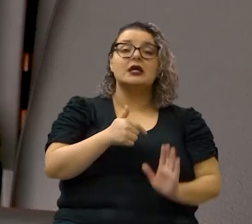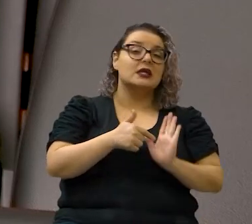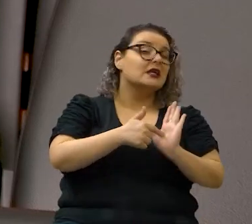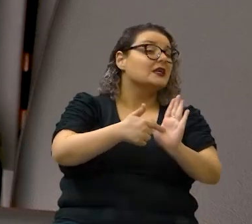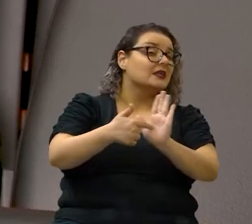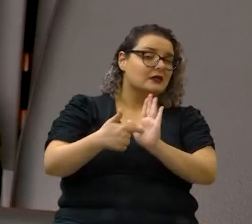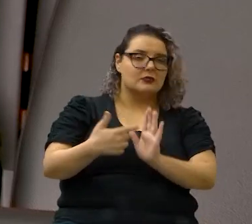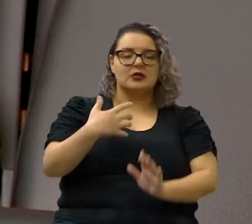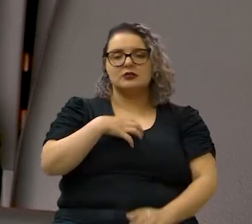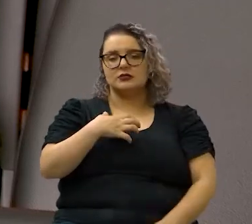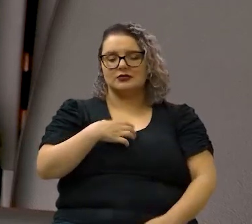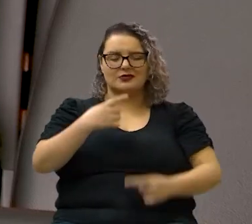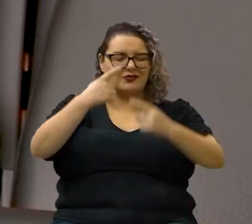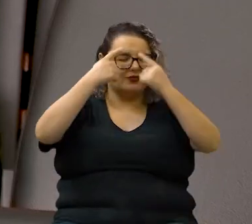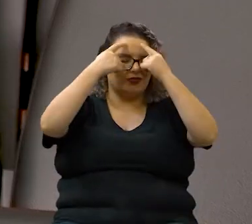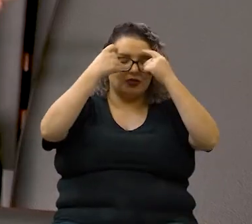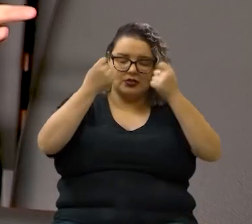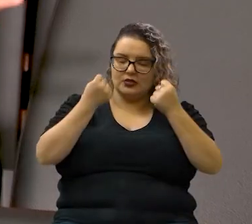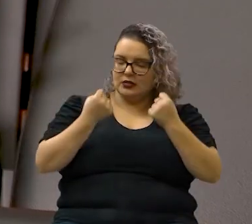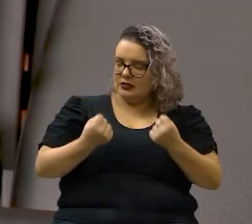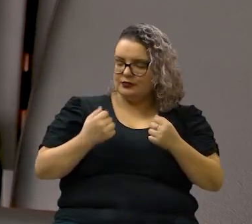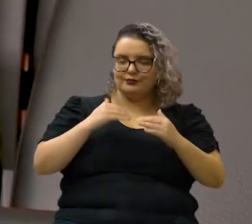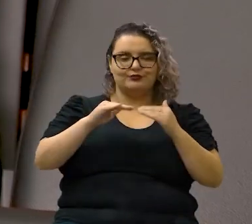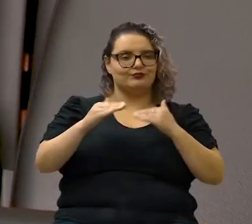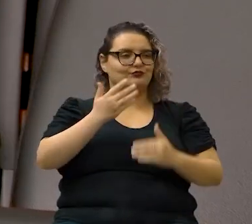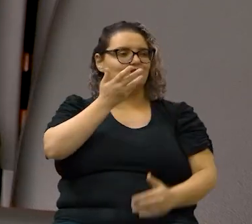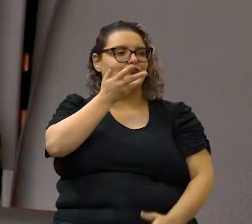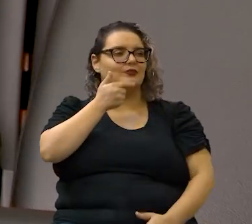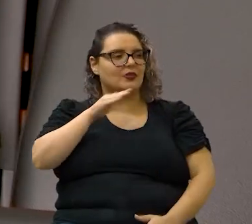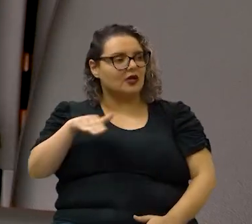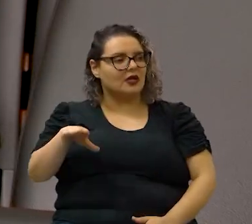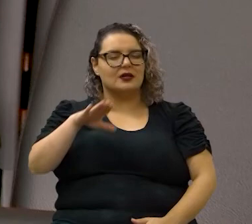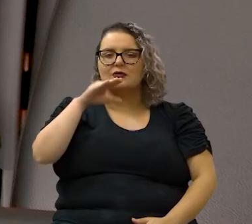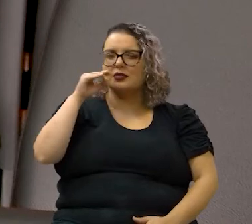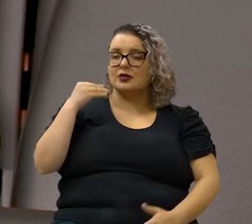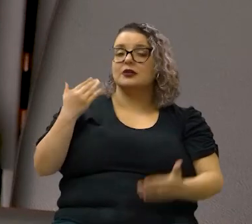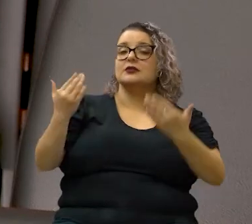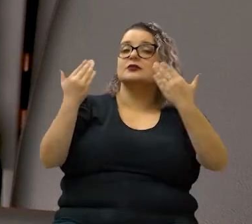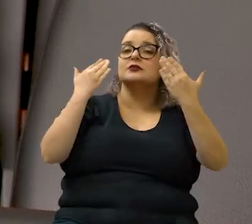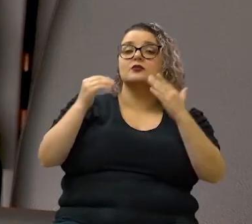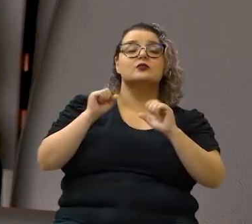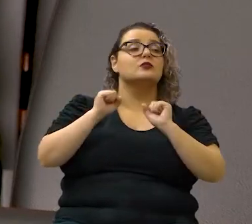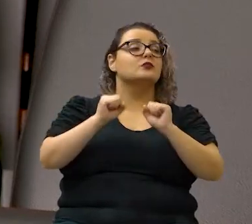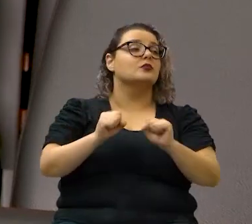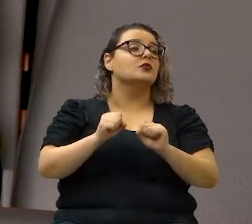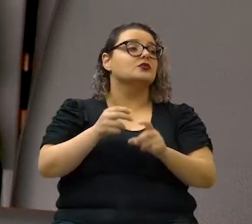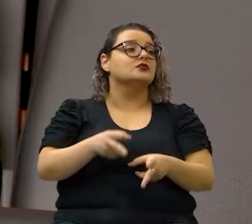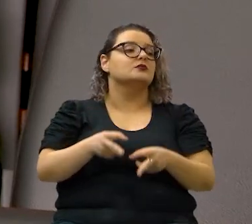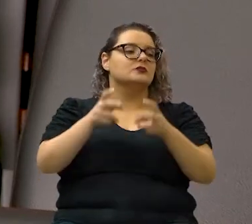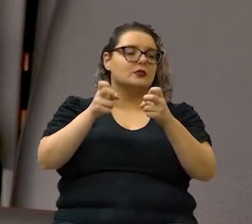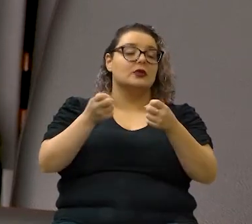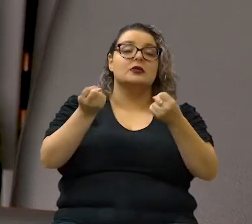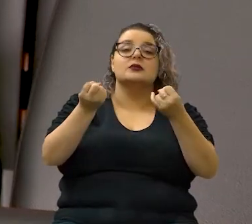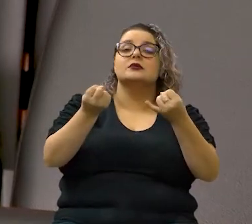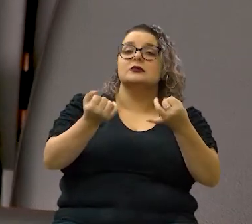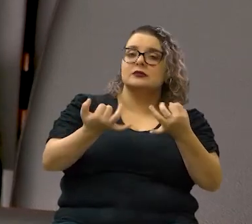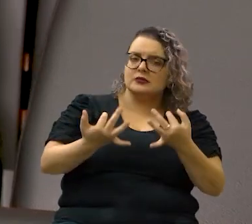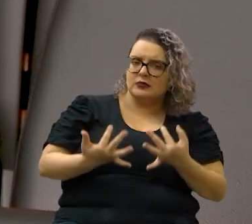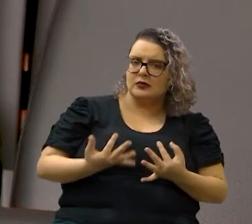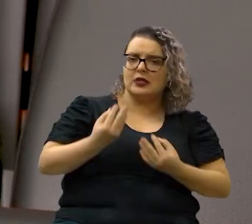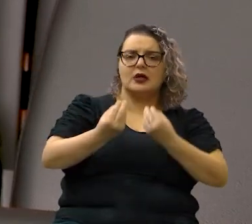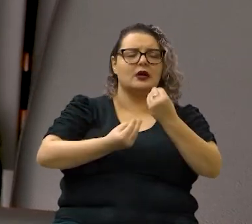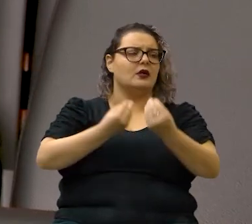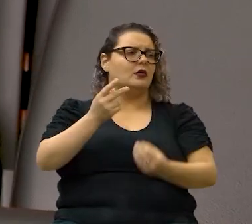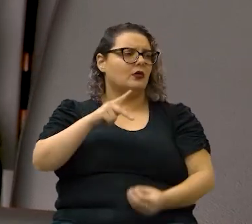isso aparece de forma violenta contra uma criança, contra um adolescente. Então o psicólogo pode identificar isso e orientar